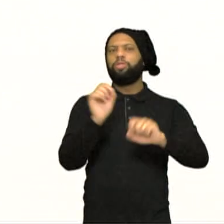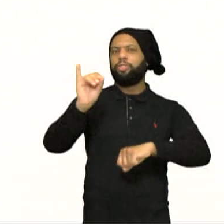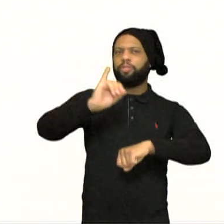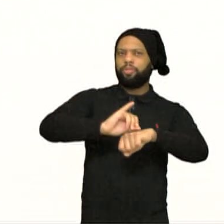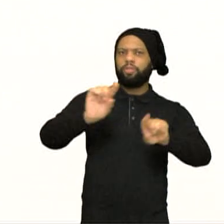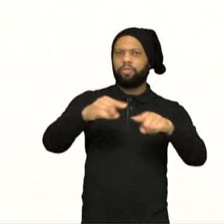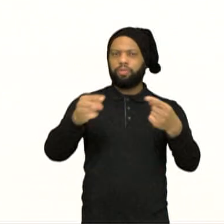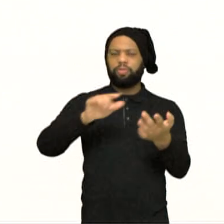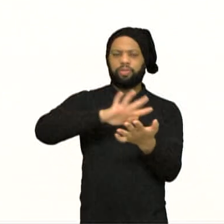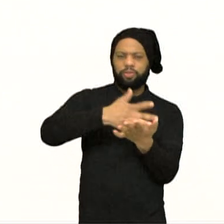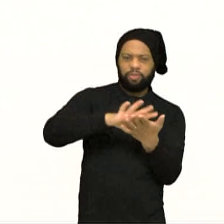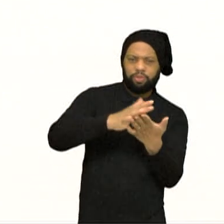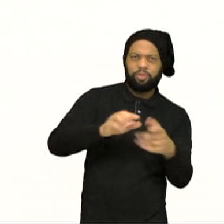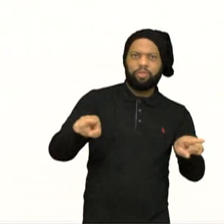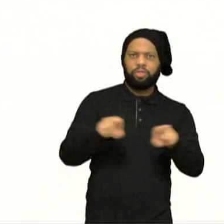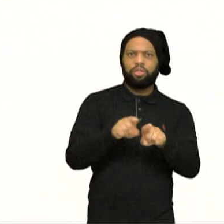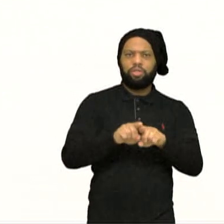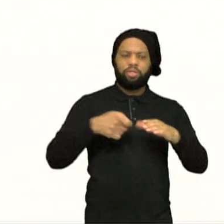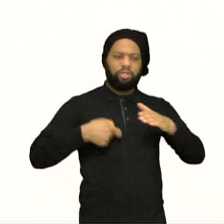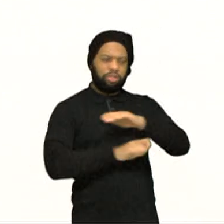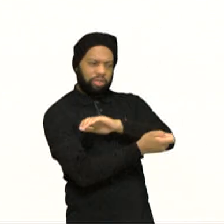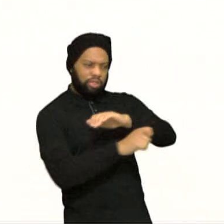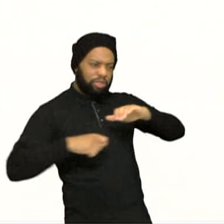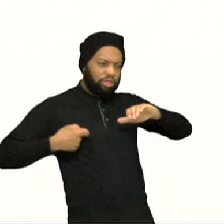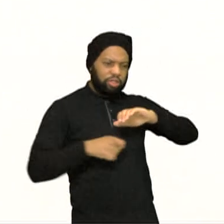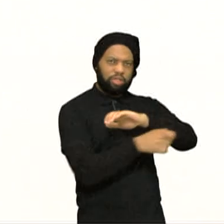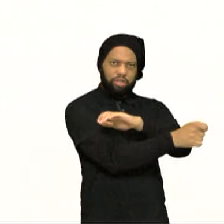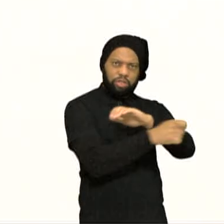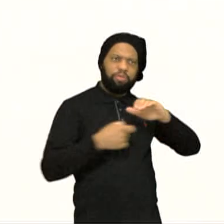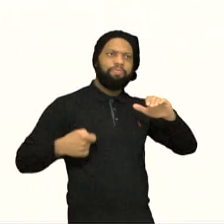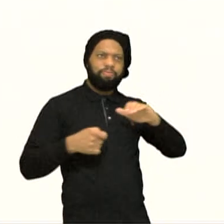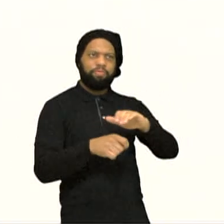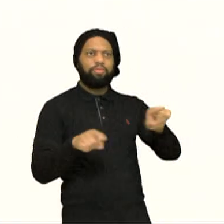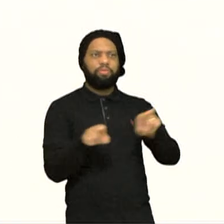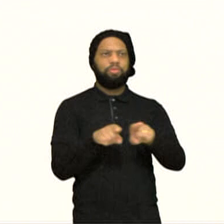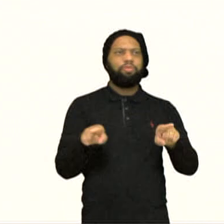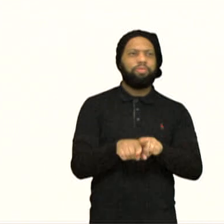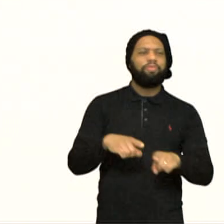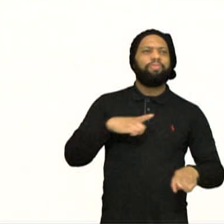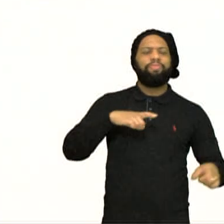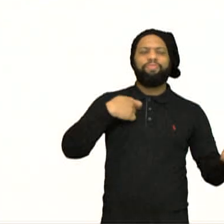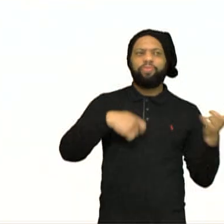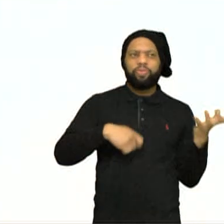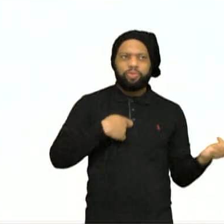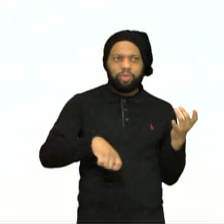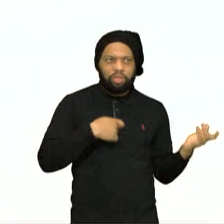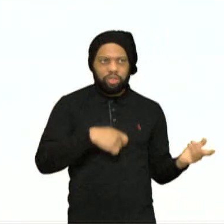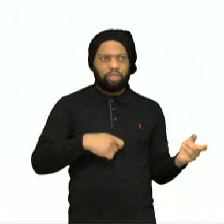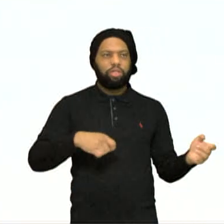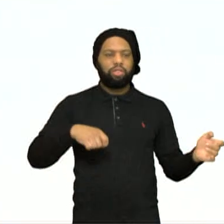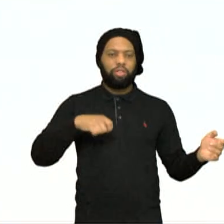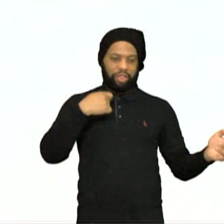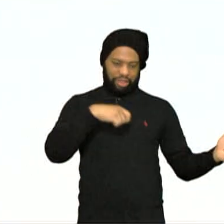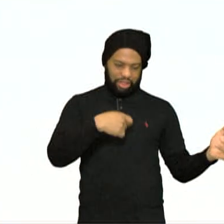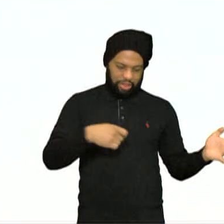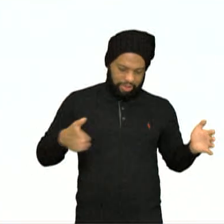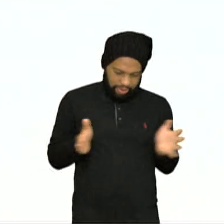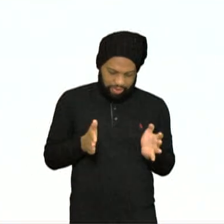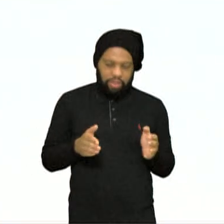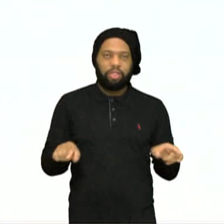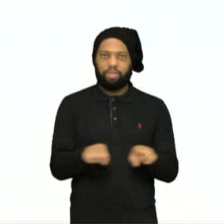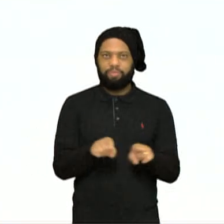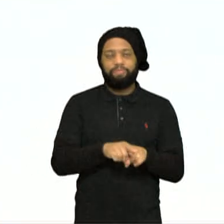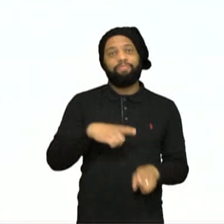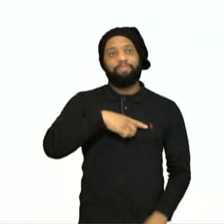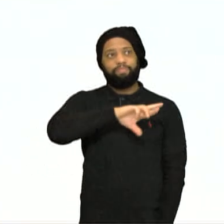usa: pandeiro, a cuíca, tamborim, gonzá, né, o surdo, violão e o cavaquinho. Então, são vários instrumentos